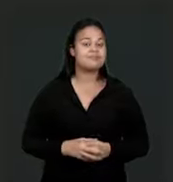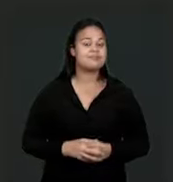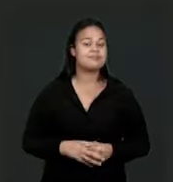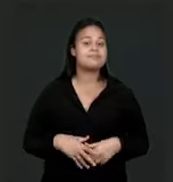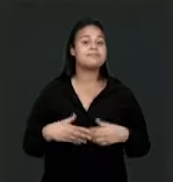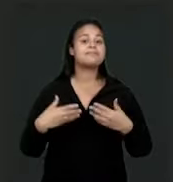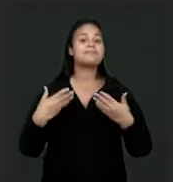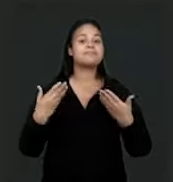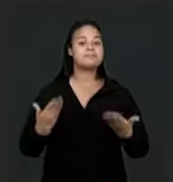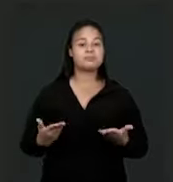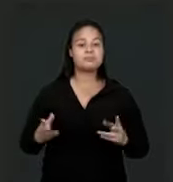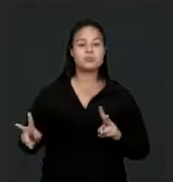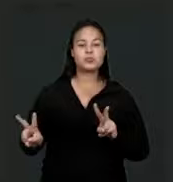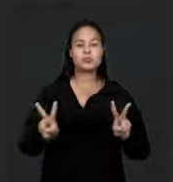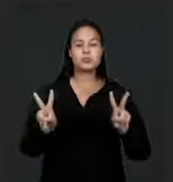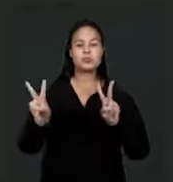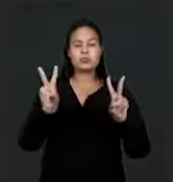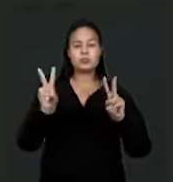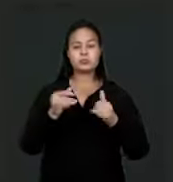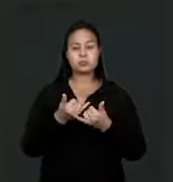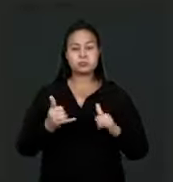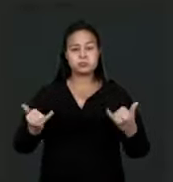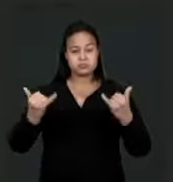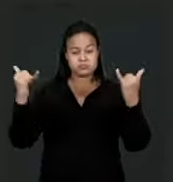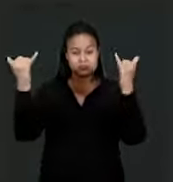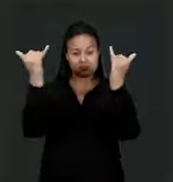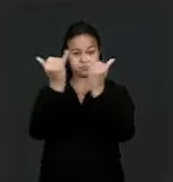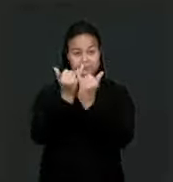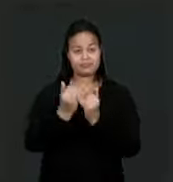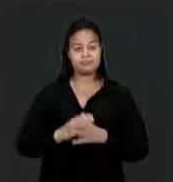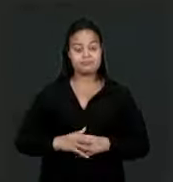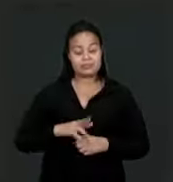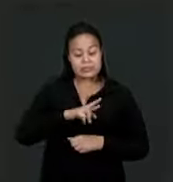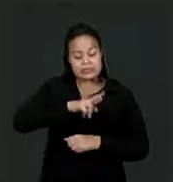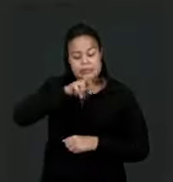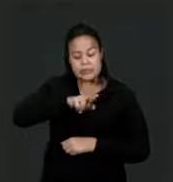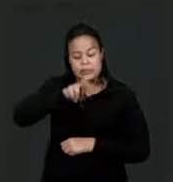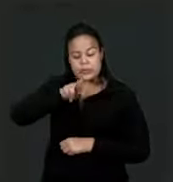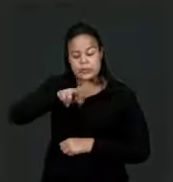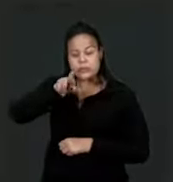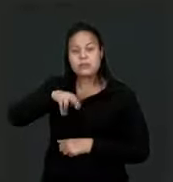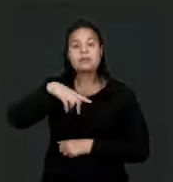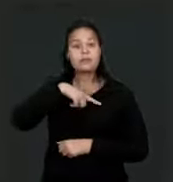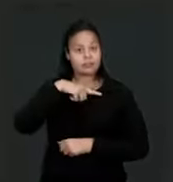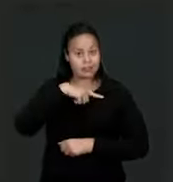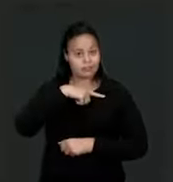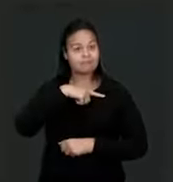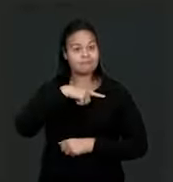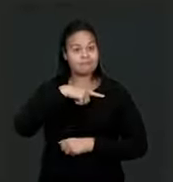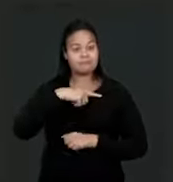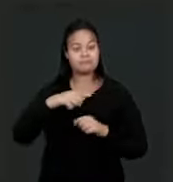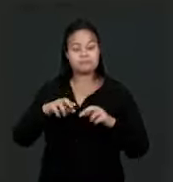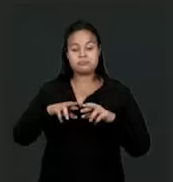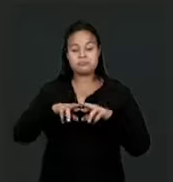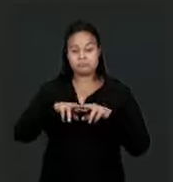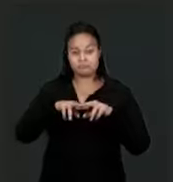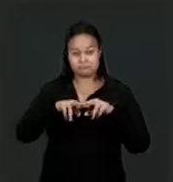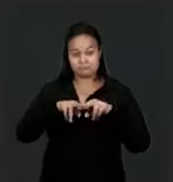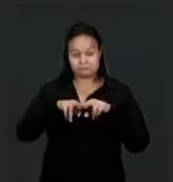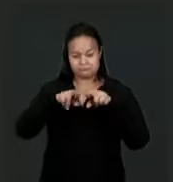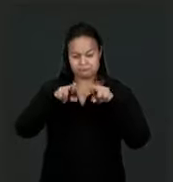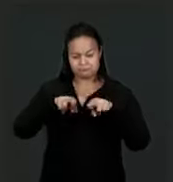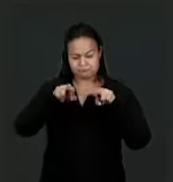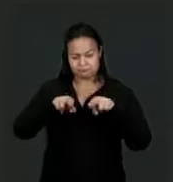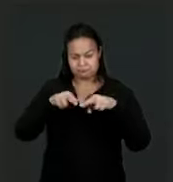Bem, potência elétrica. Temos aqui um resistor com seus dois terminais, A e B,